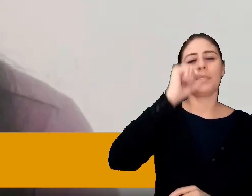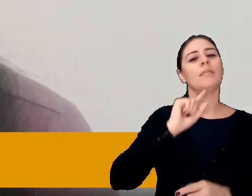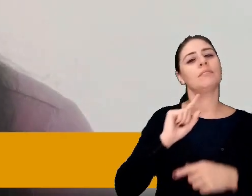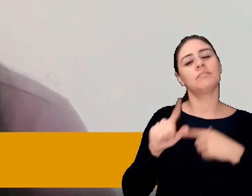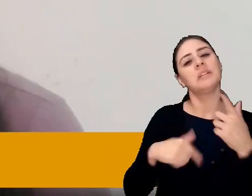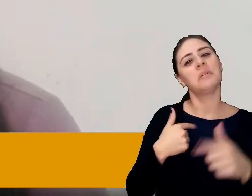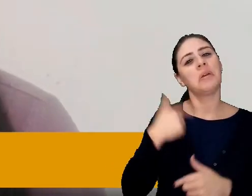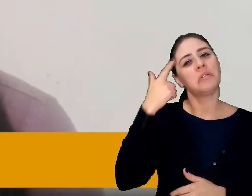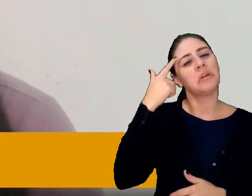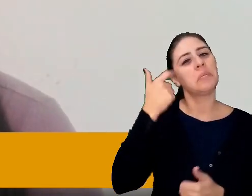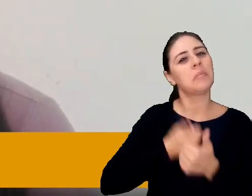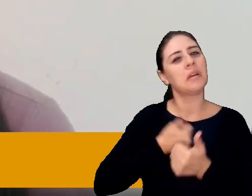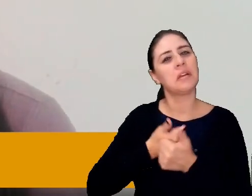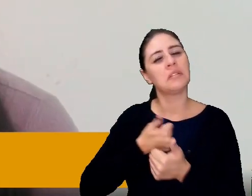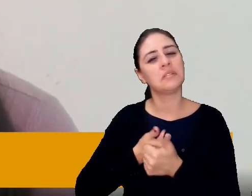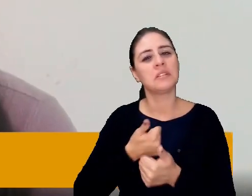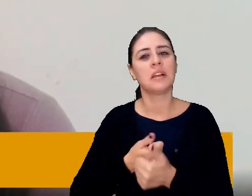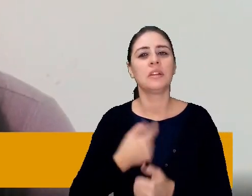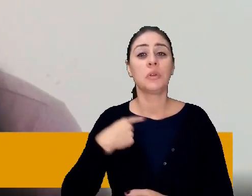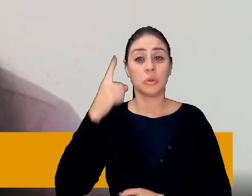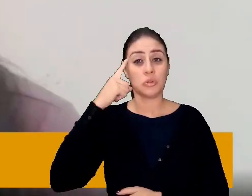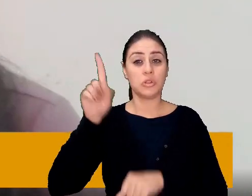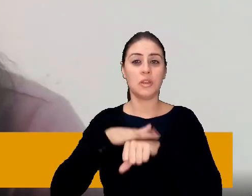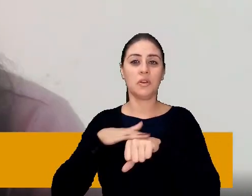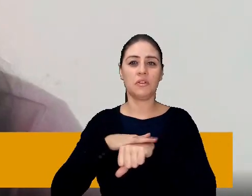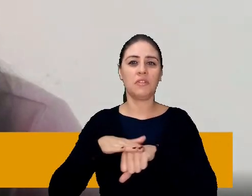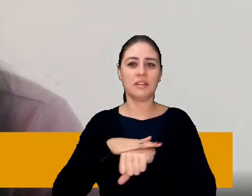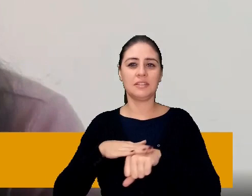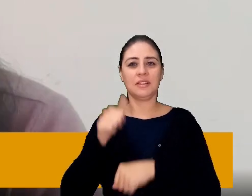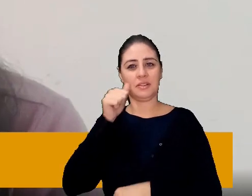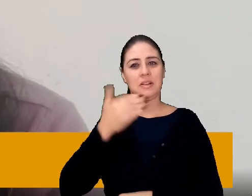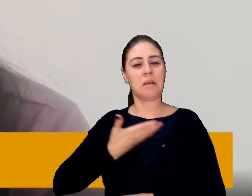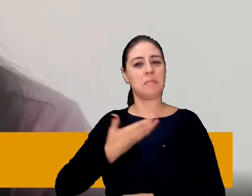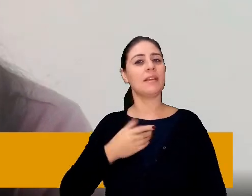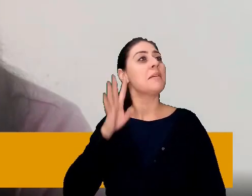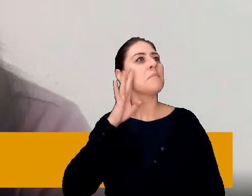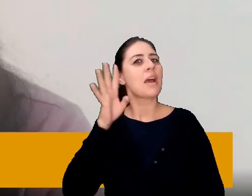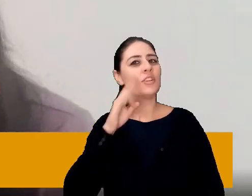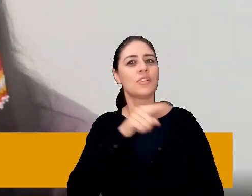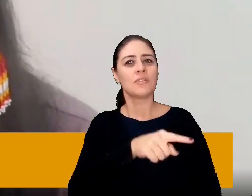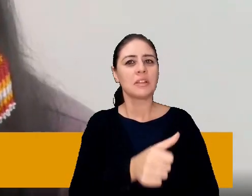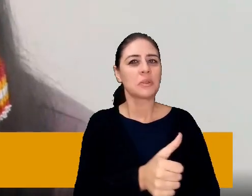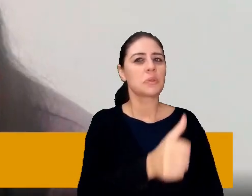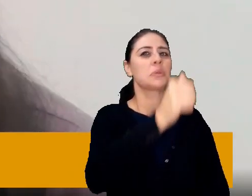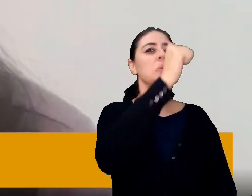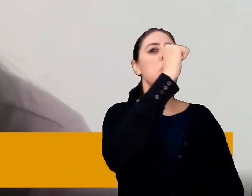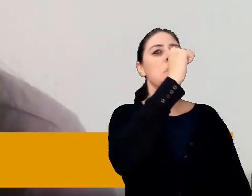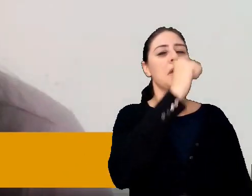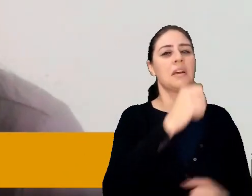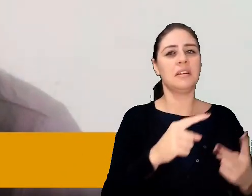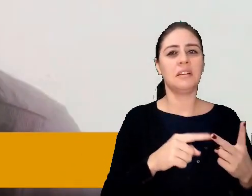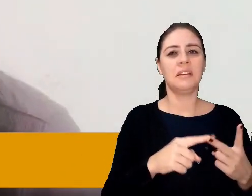ancestrais. Então, eu fico pensando assim, né? Um dia, conversando com a Gida, ela falou assim, você imagina que mágico que deve ser, né? Você tomar a bebida do